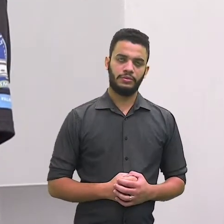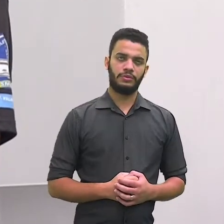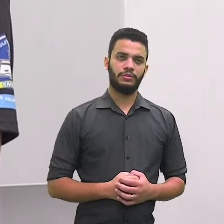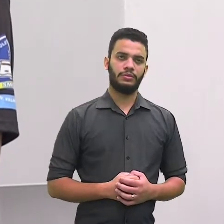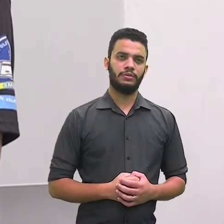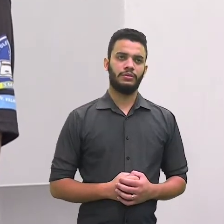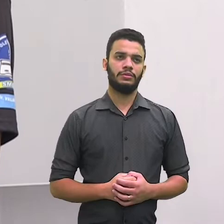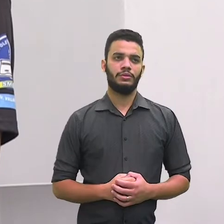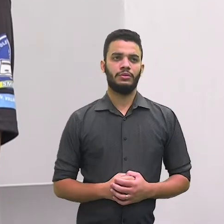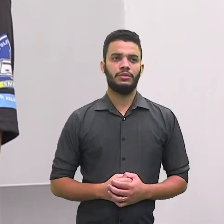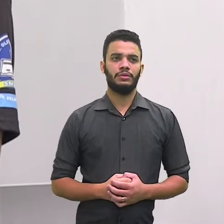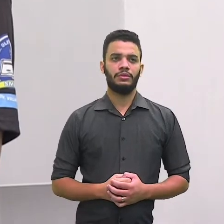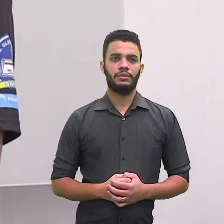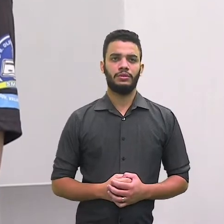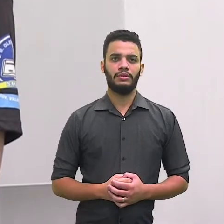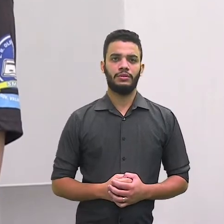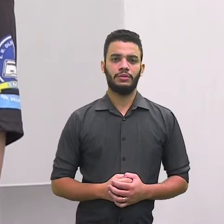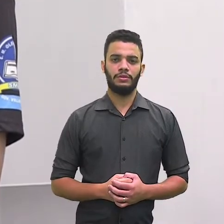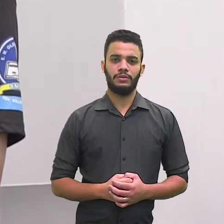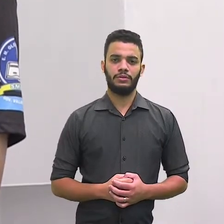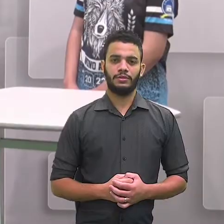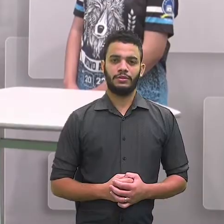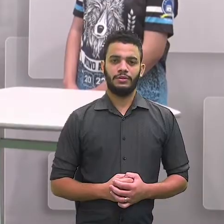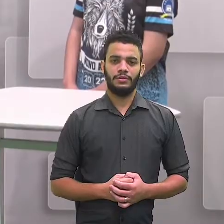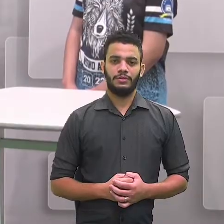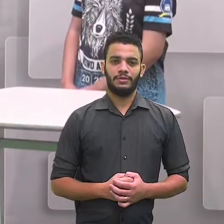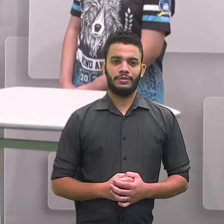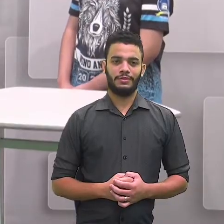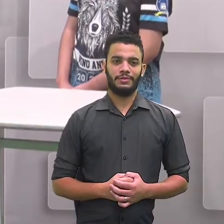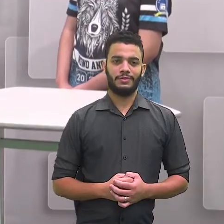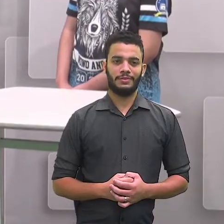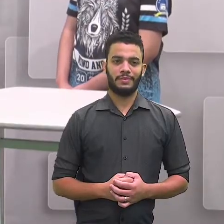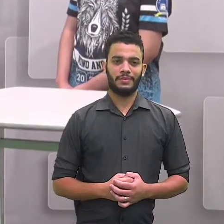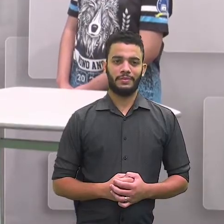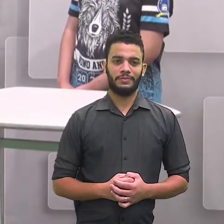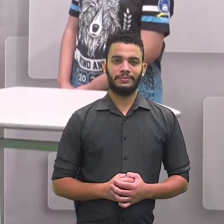Ininteligível. Já olhou pra alguém e pensou, o que passa na cabeça dela?